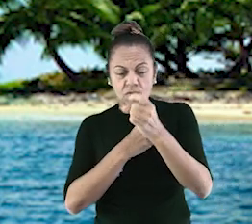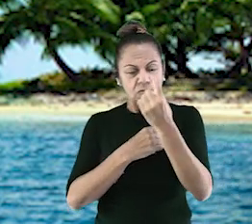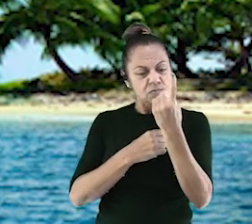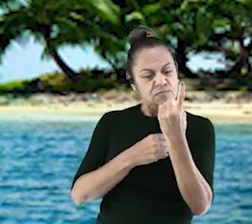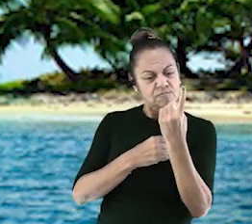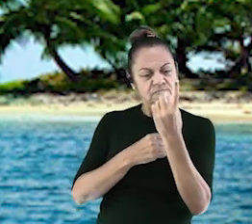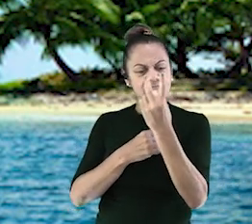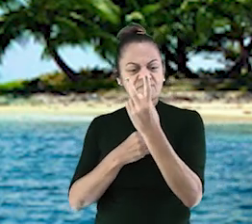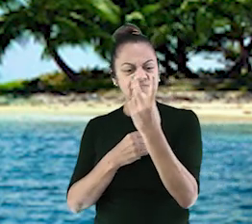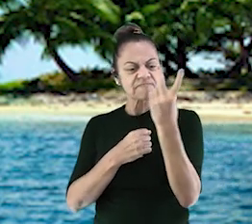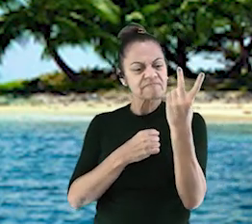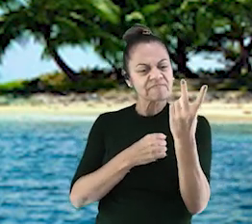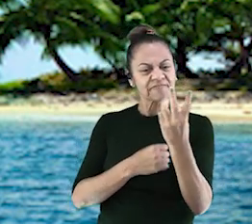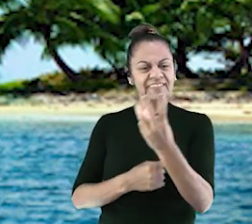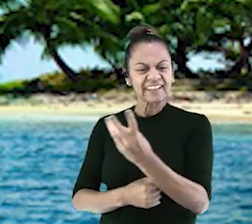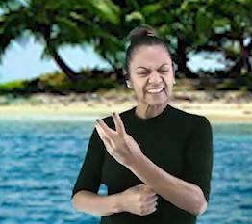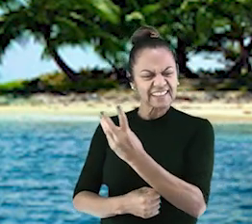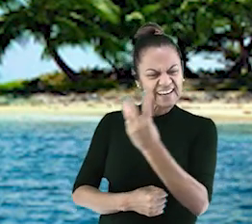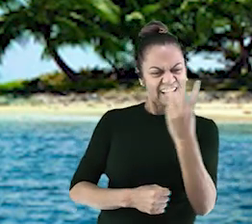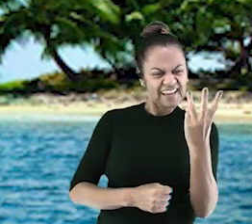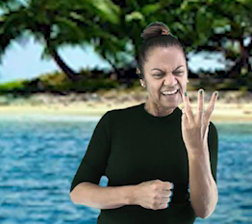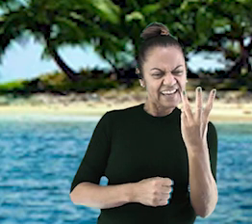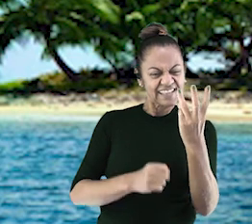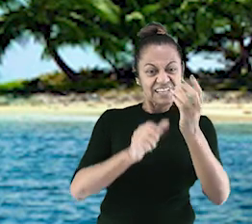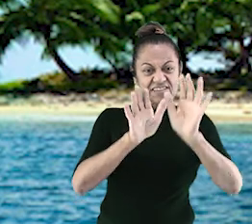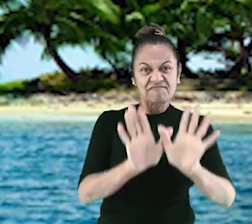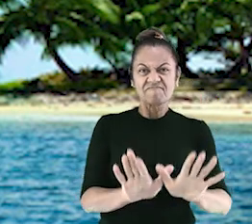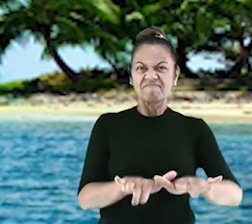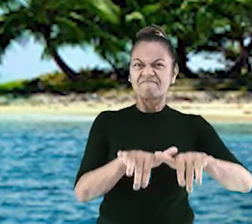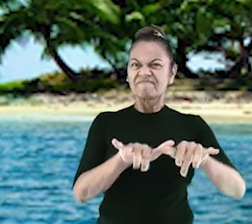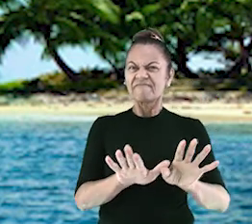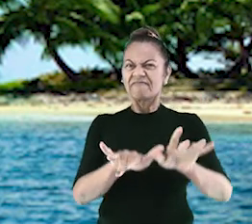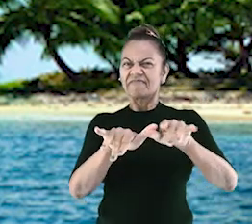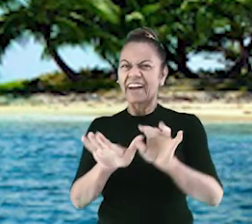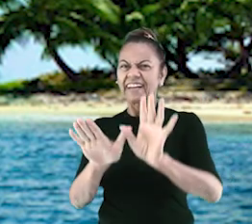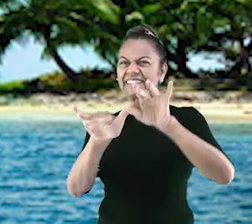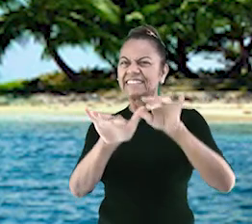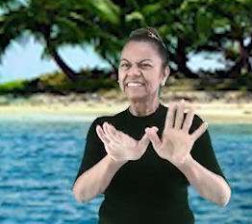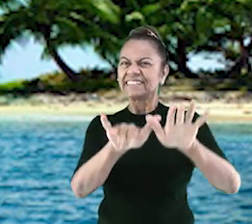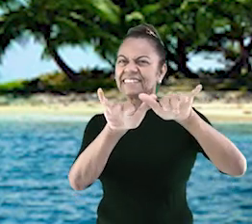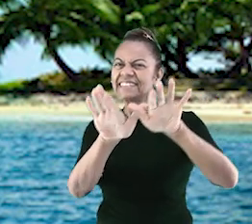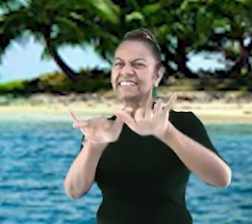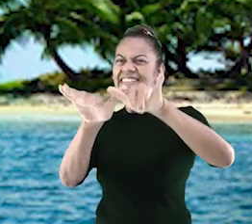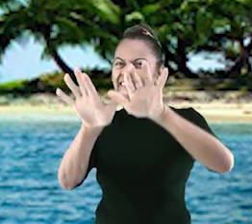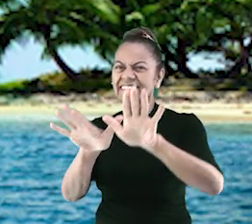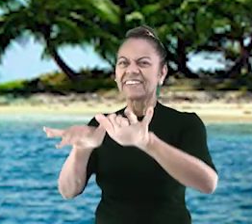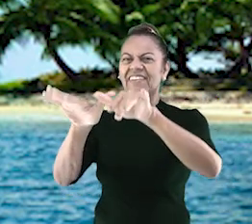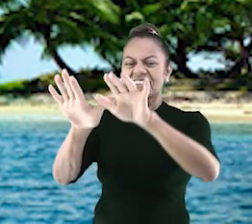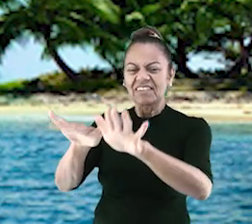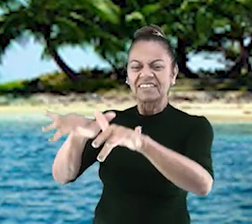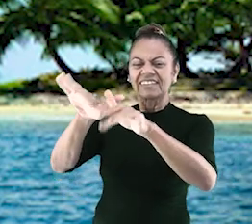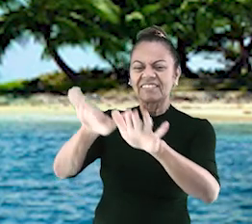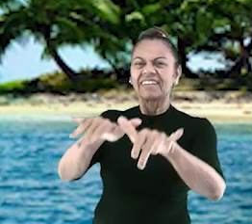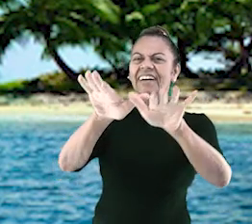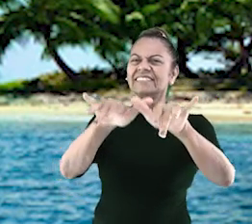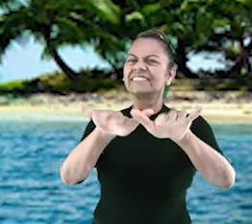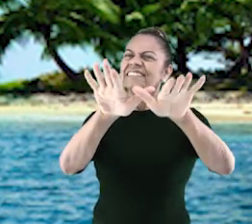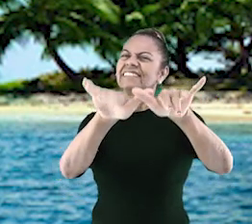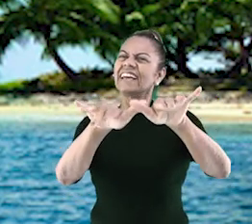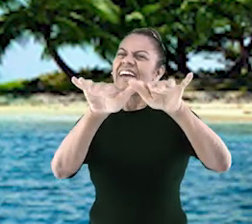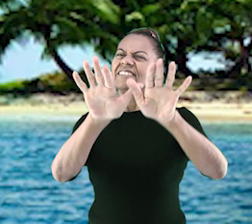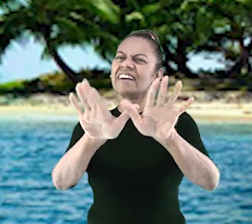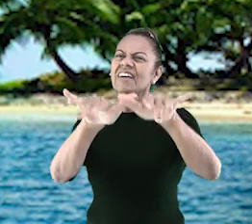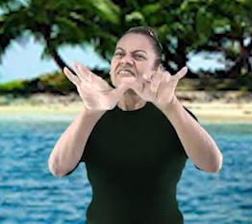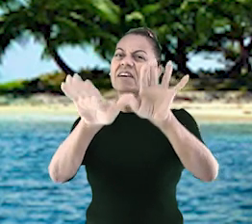novamente. Conta aí! 1, 2 e 3! 3 e vap vap vap vap vap